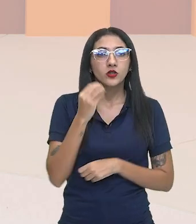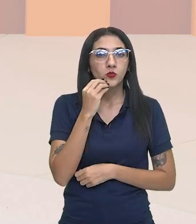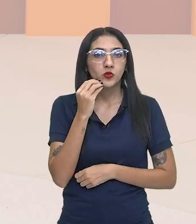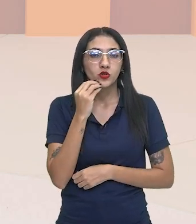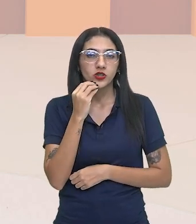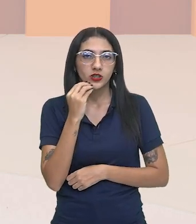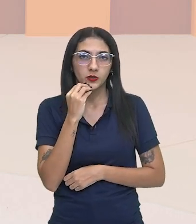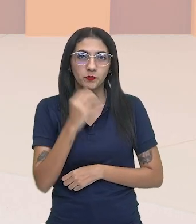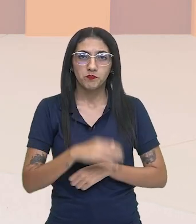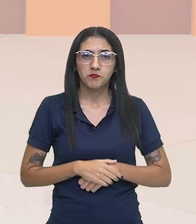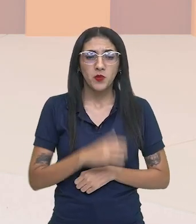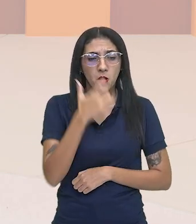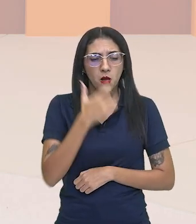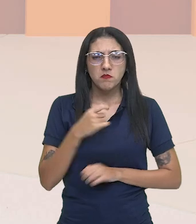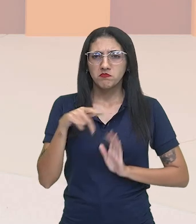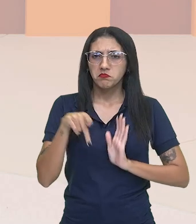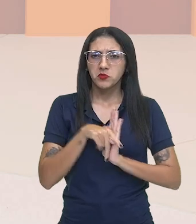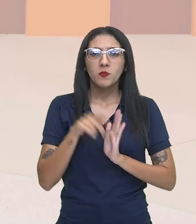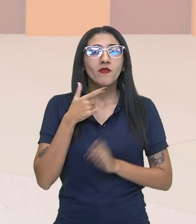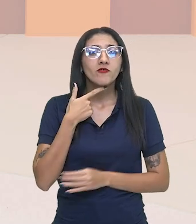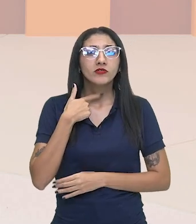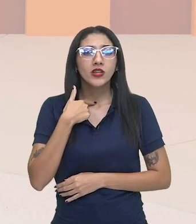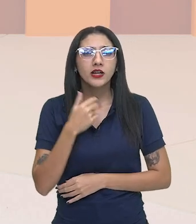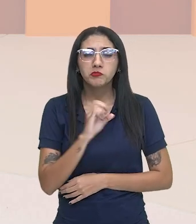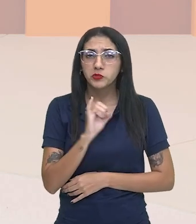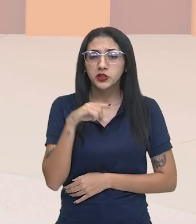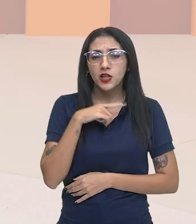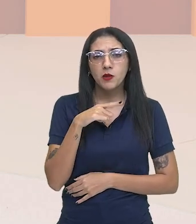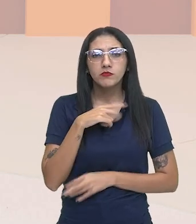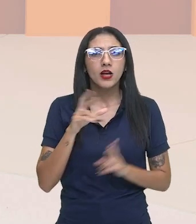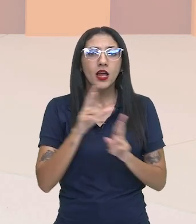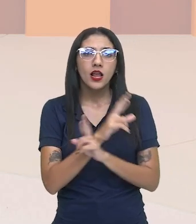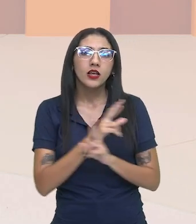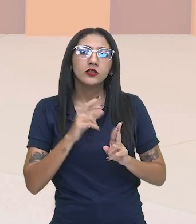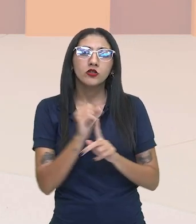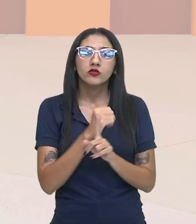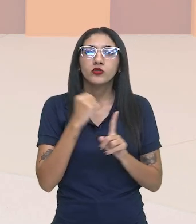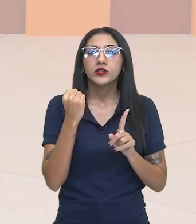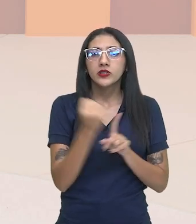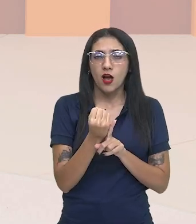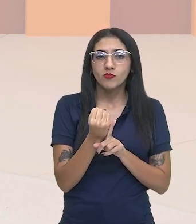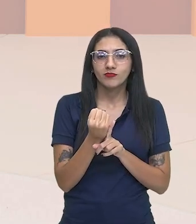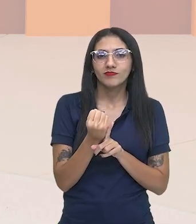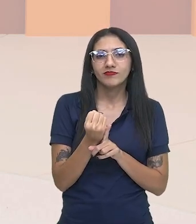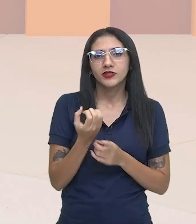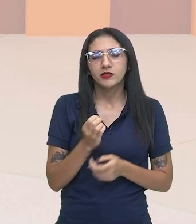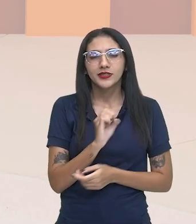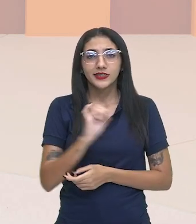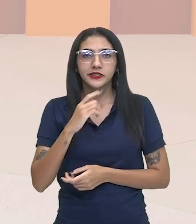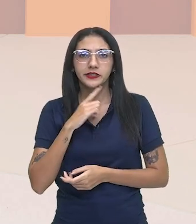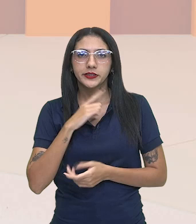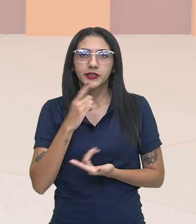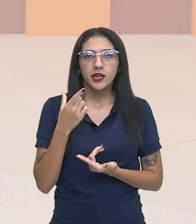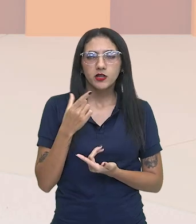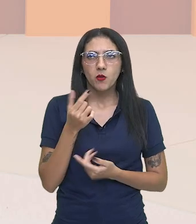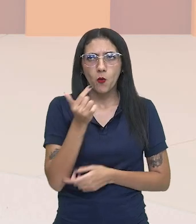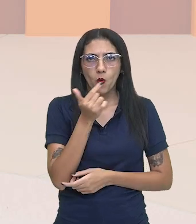sua própria vontade numa relação social, mesmo que haja resistência